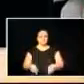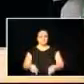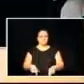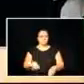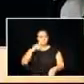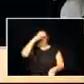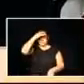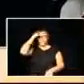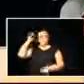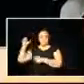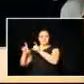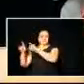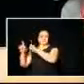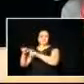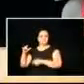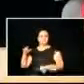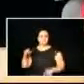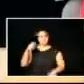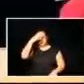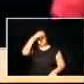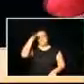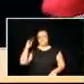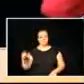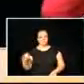telespectadores, internautas,